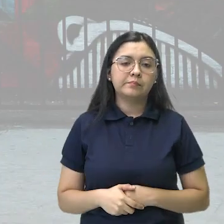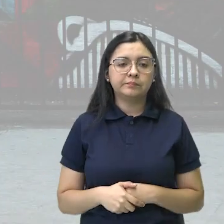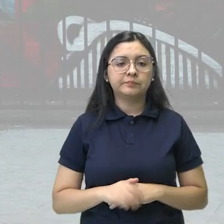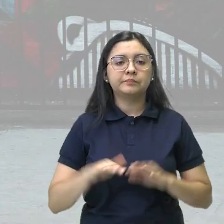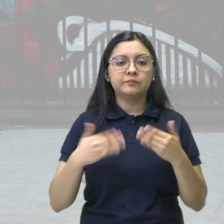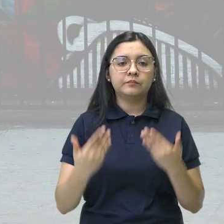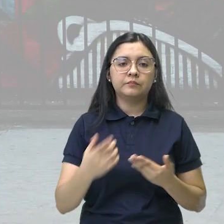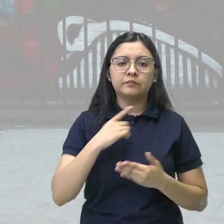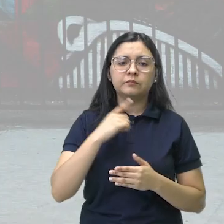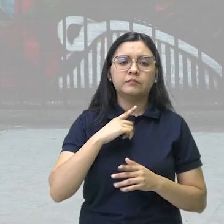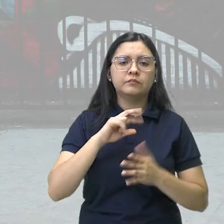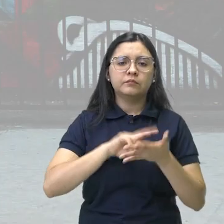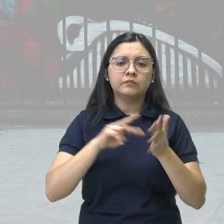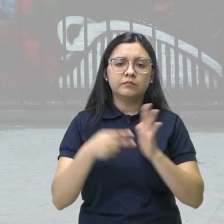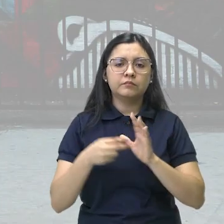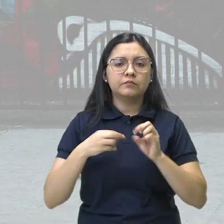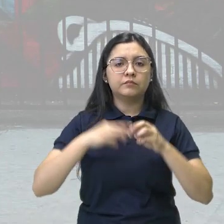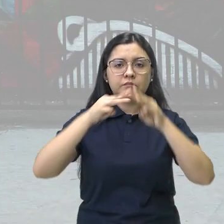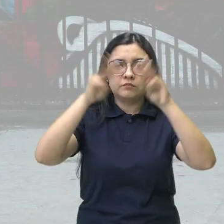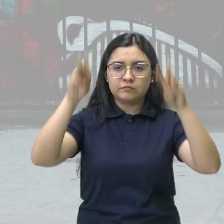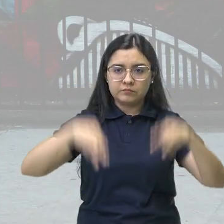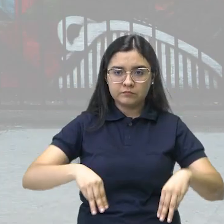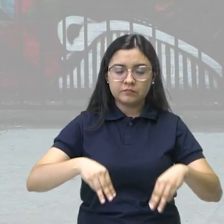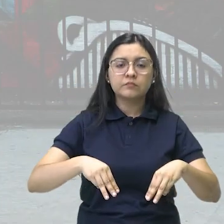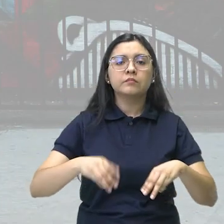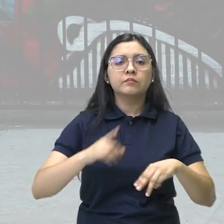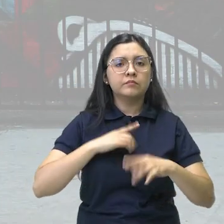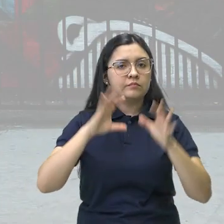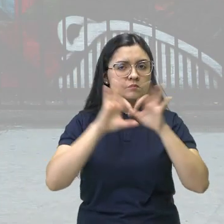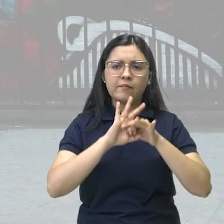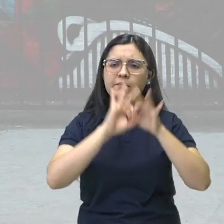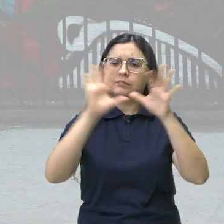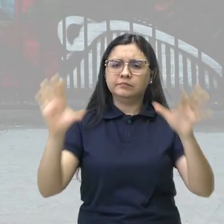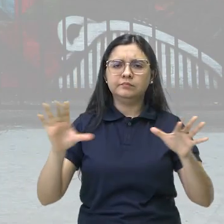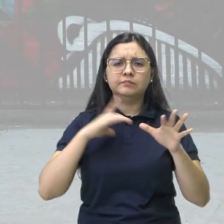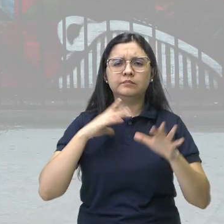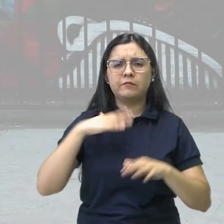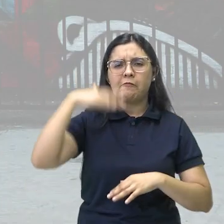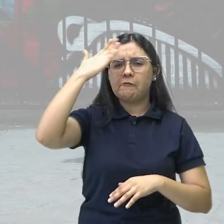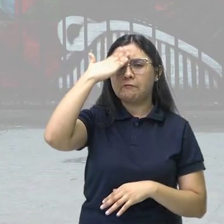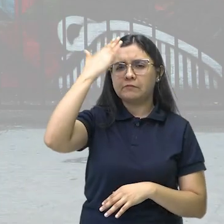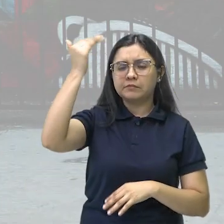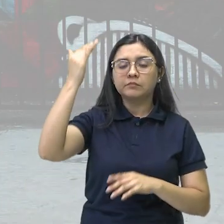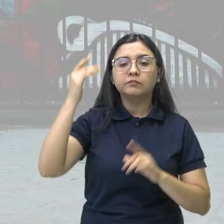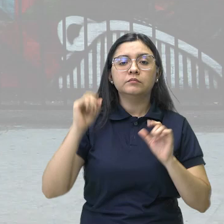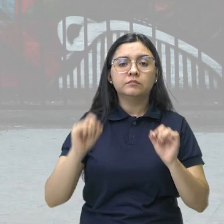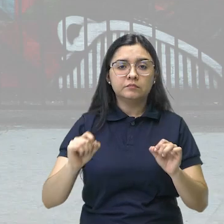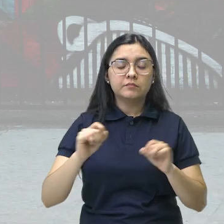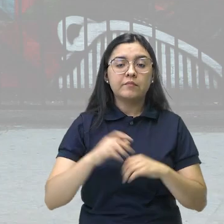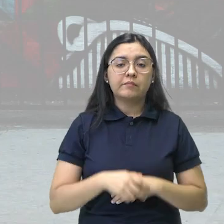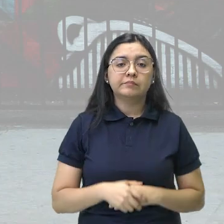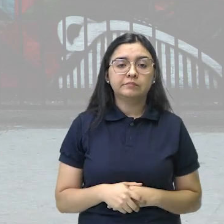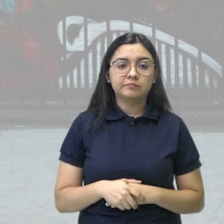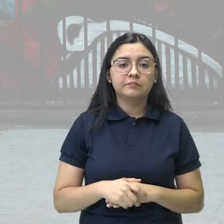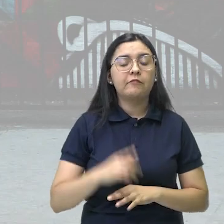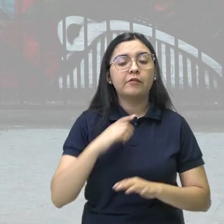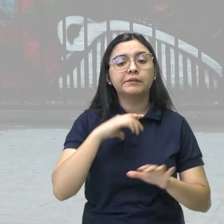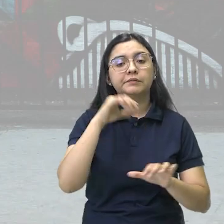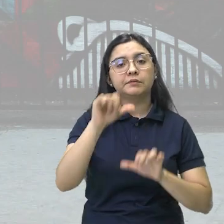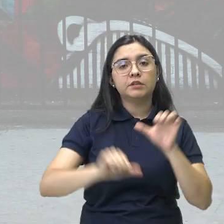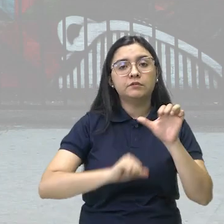Unidos. Ele trata-se de um museu a céu aberto, onde grandes muros de antigos galpões